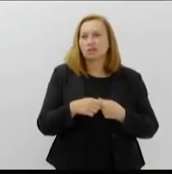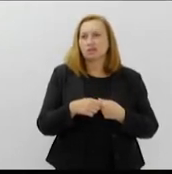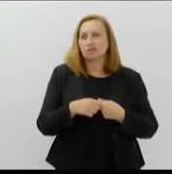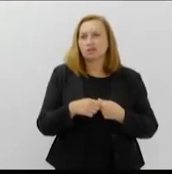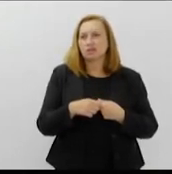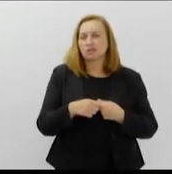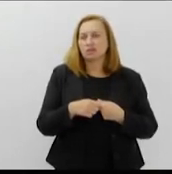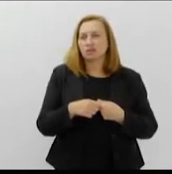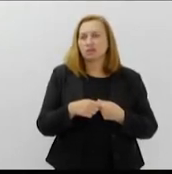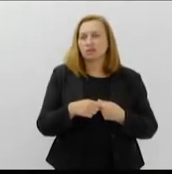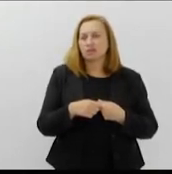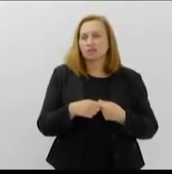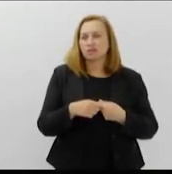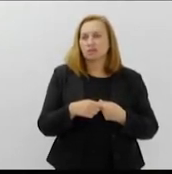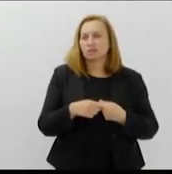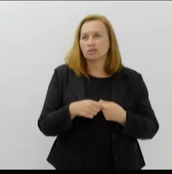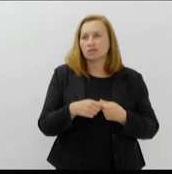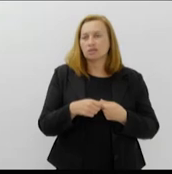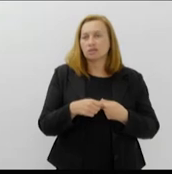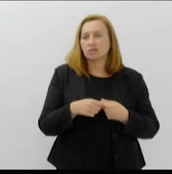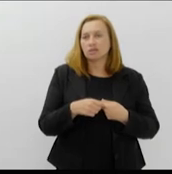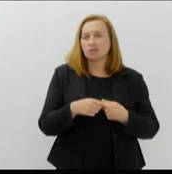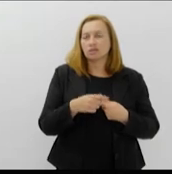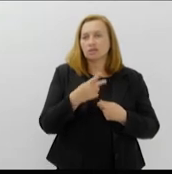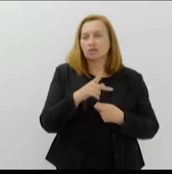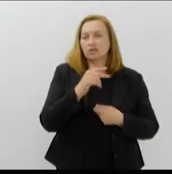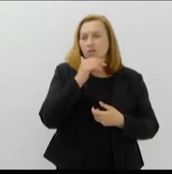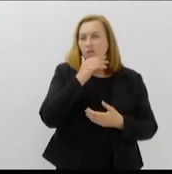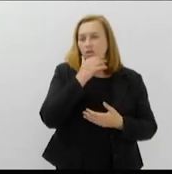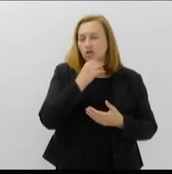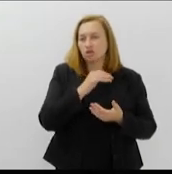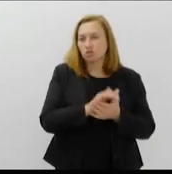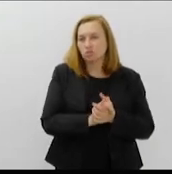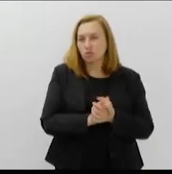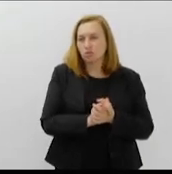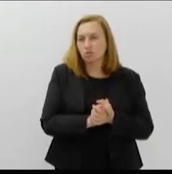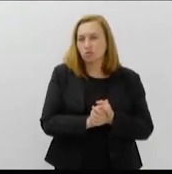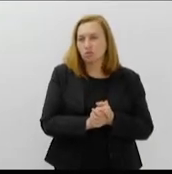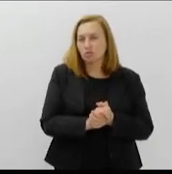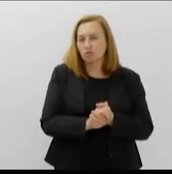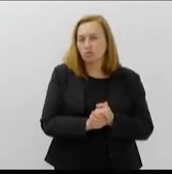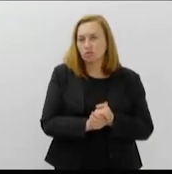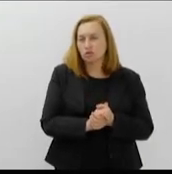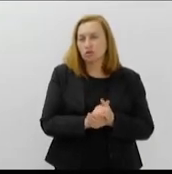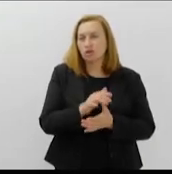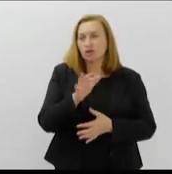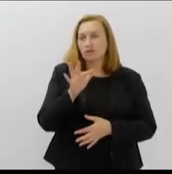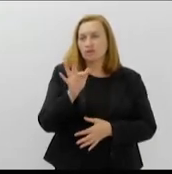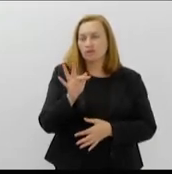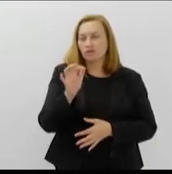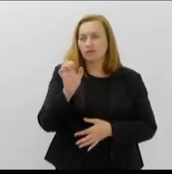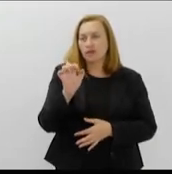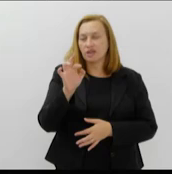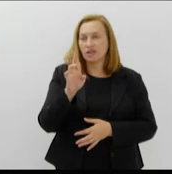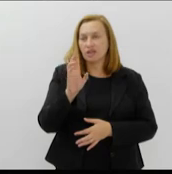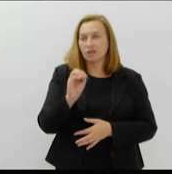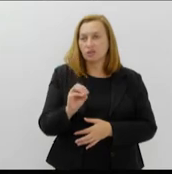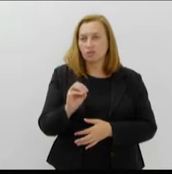prefeito campeão de mandatos naquele município, Fernando Jordão, recebeu